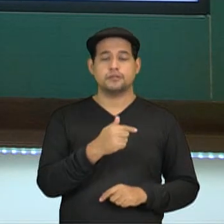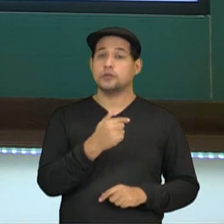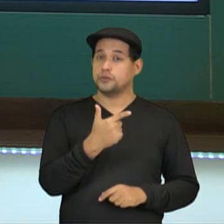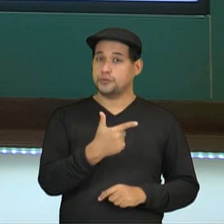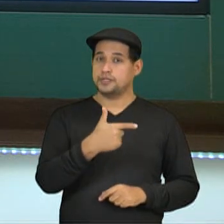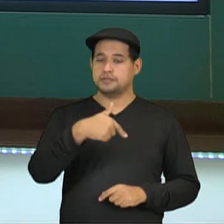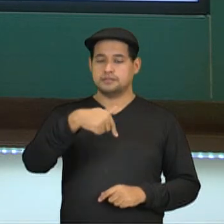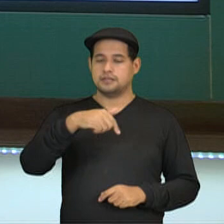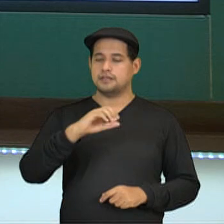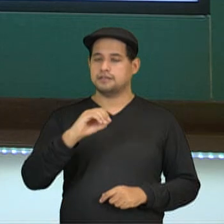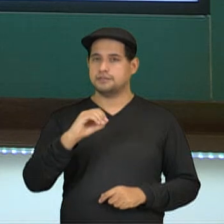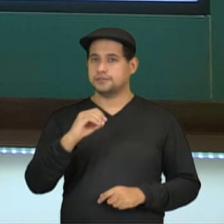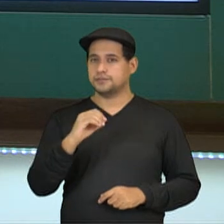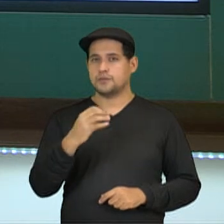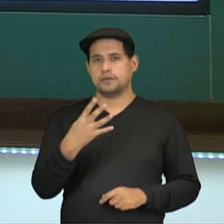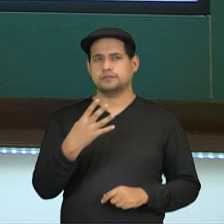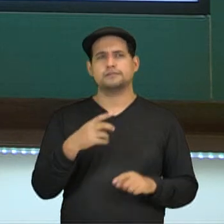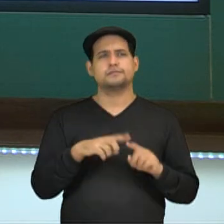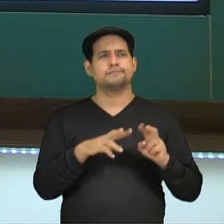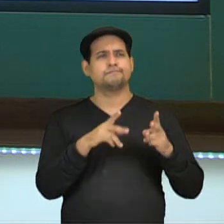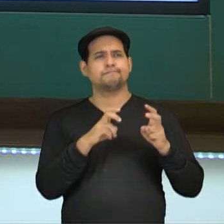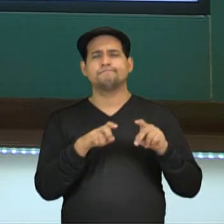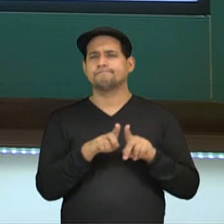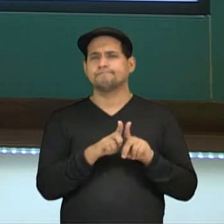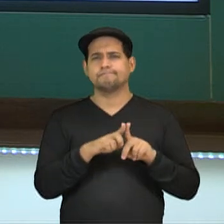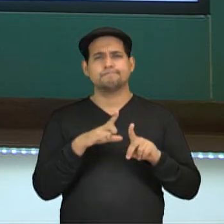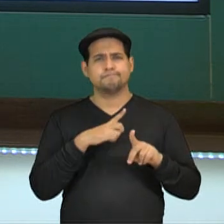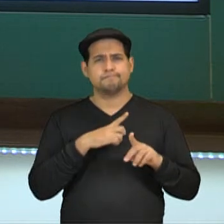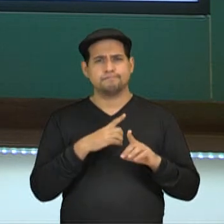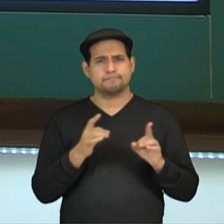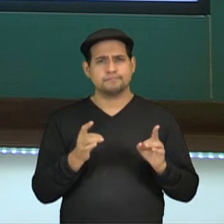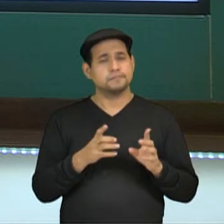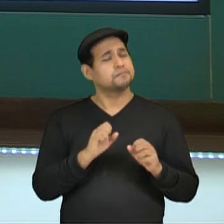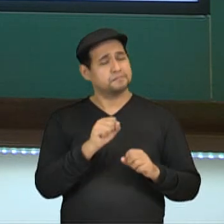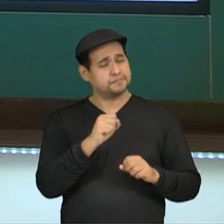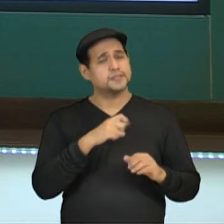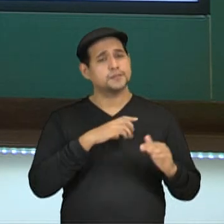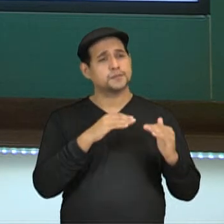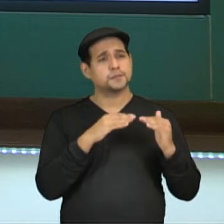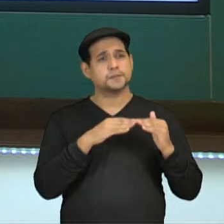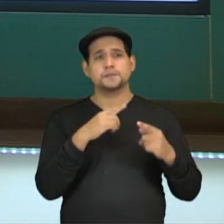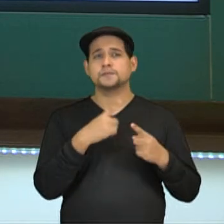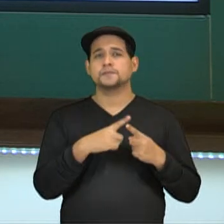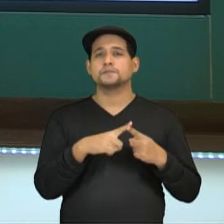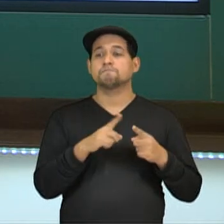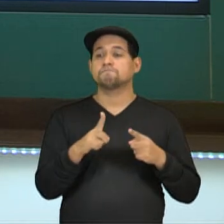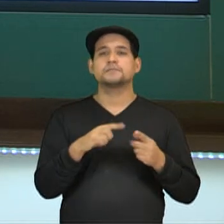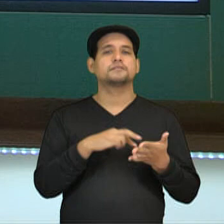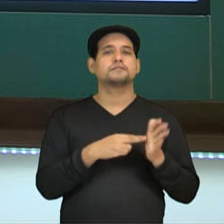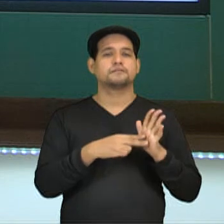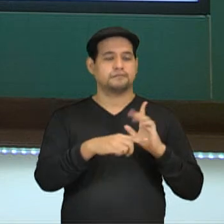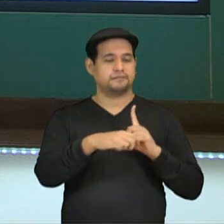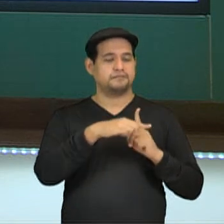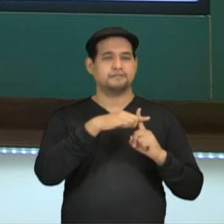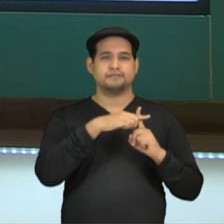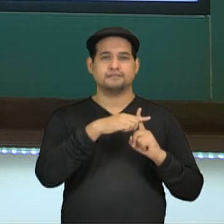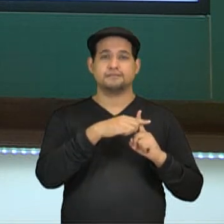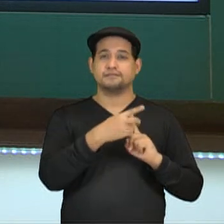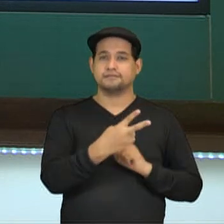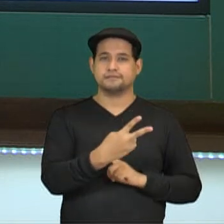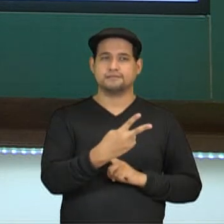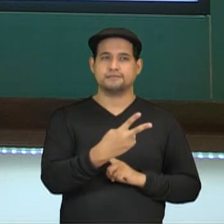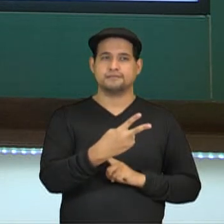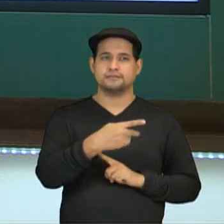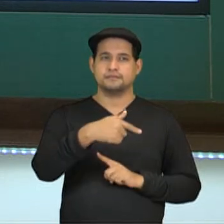2.704. Analisando, a equação tem solução? Sim. Por quê? Porque esse carinha é positivo.